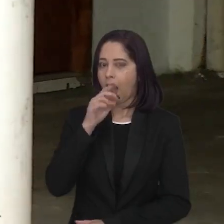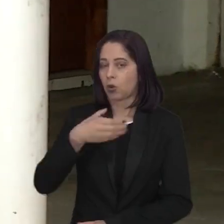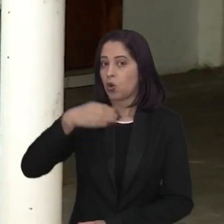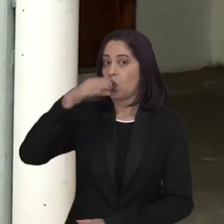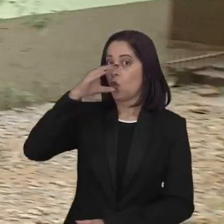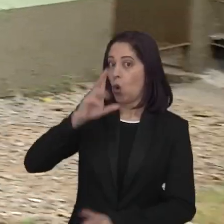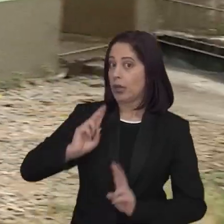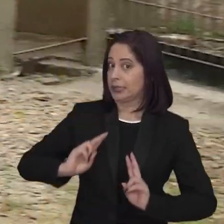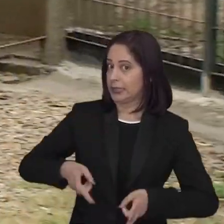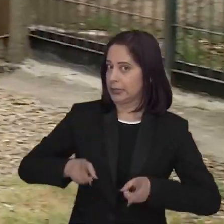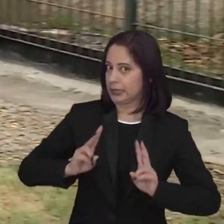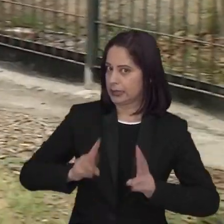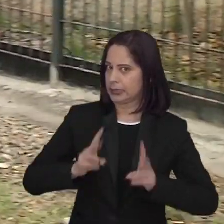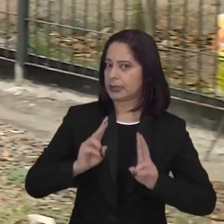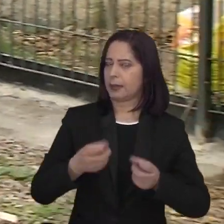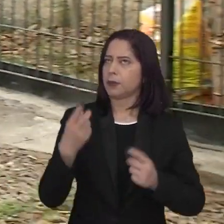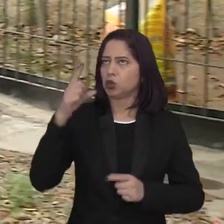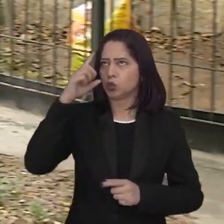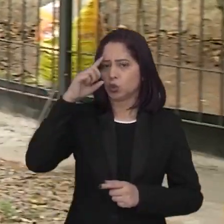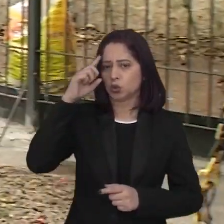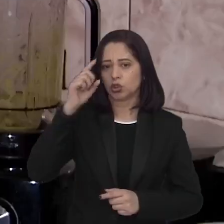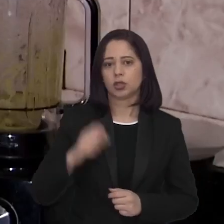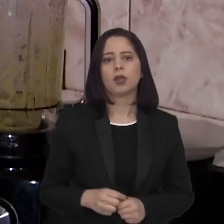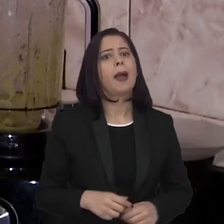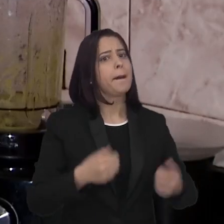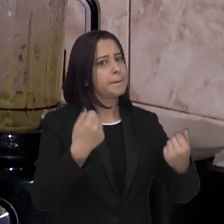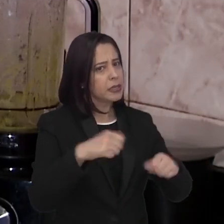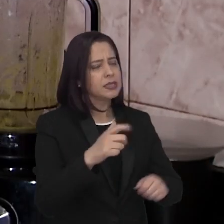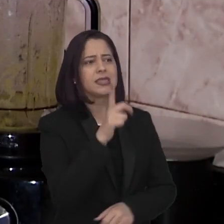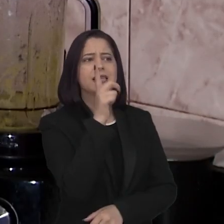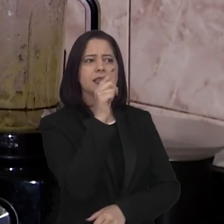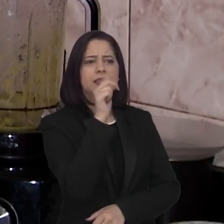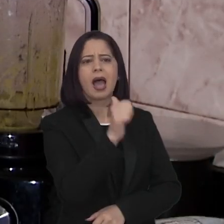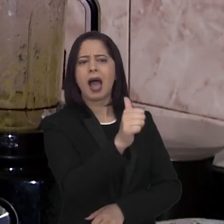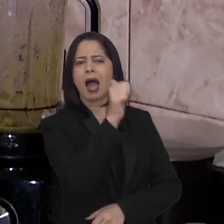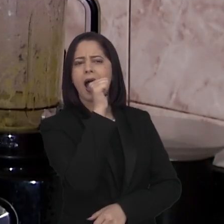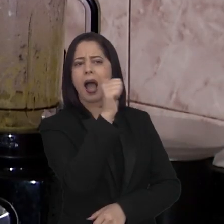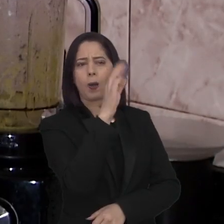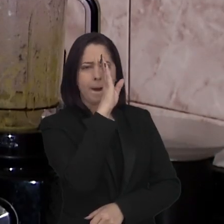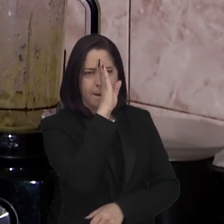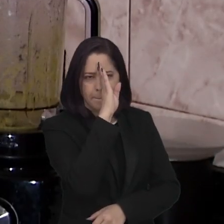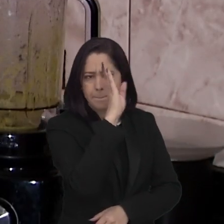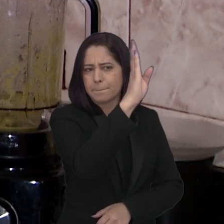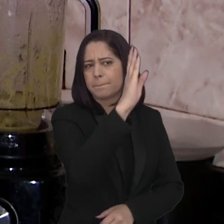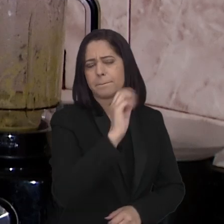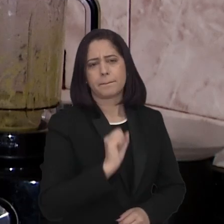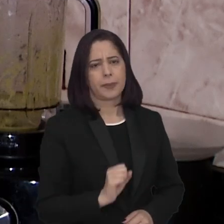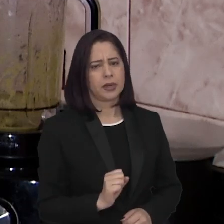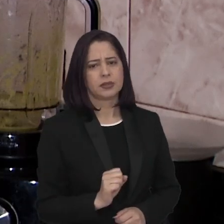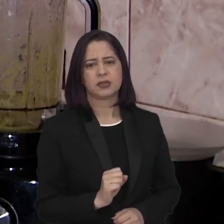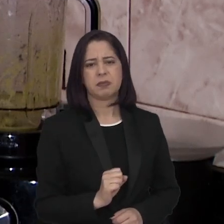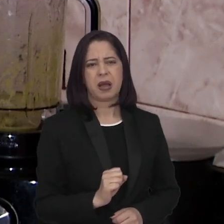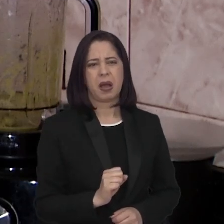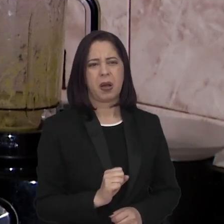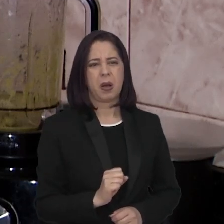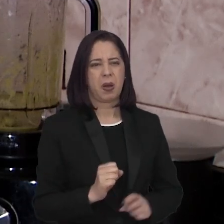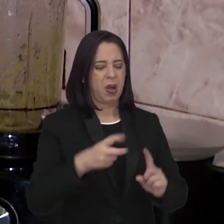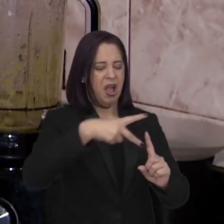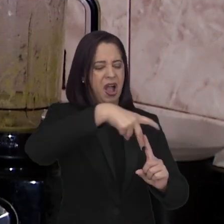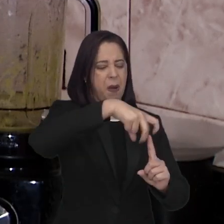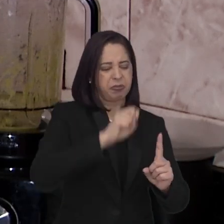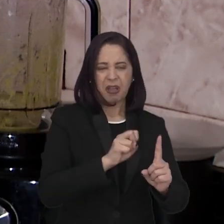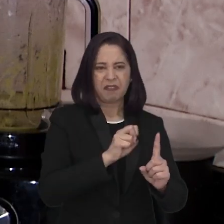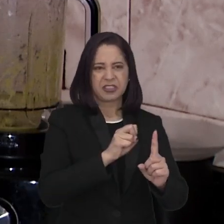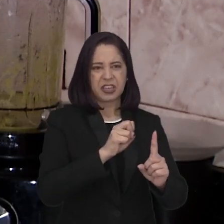a companheira, sempre presente nas atividades. Tem que hidratar. A água é principal. Não sou muito de